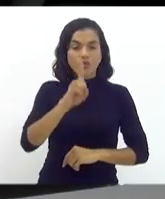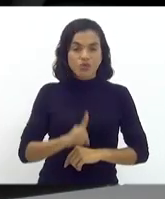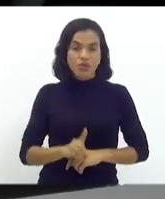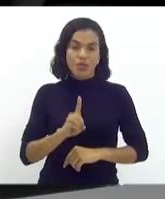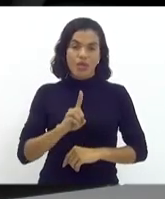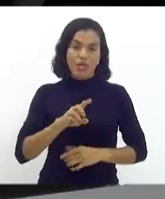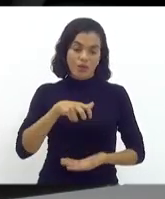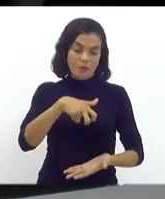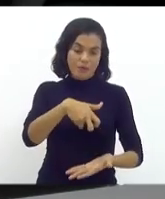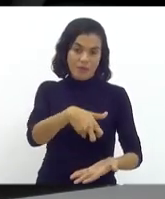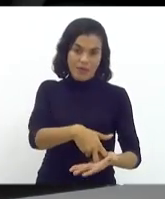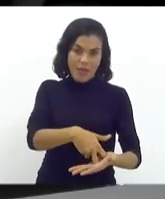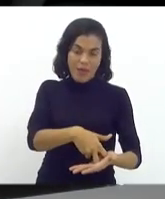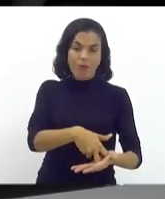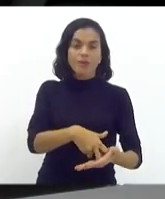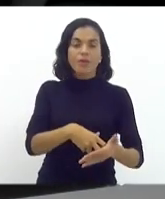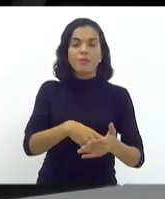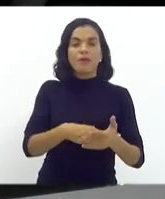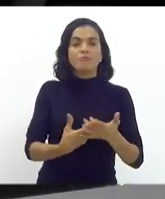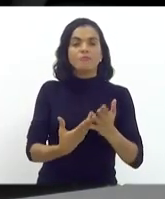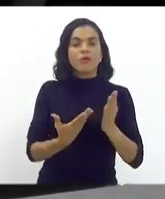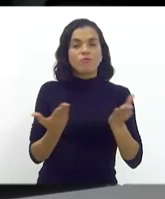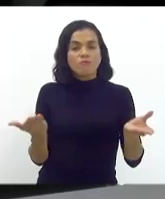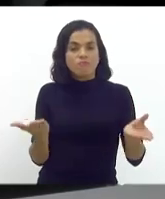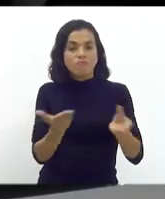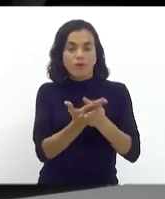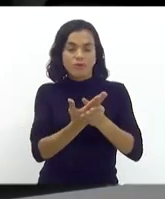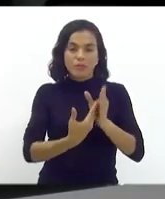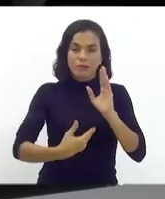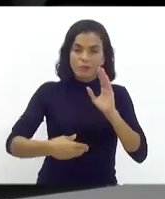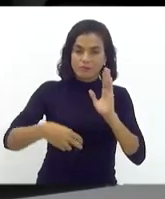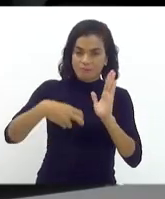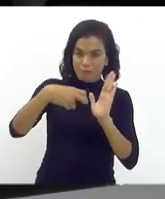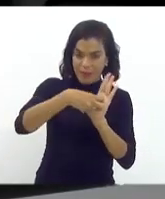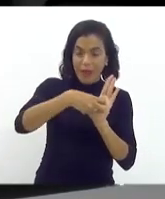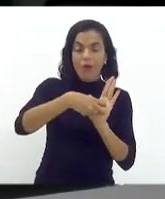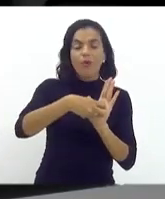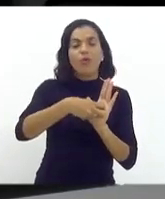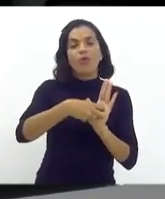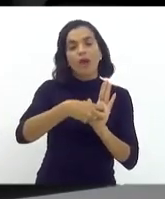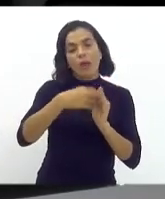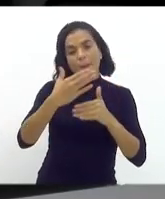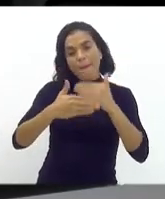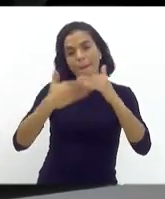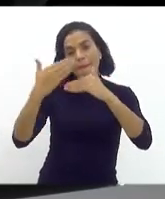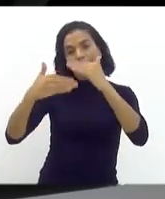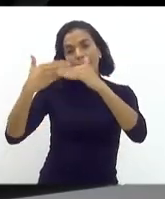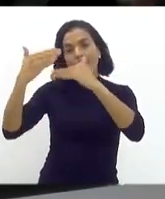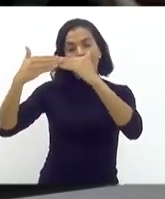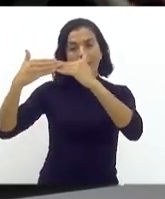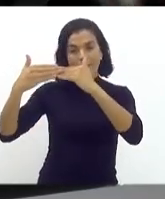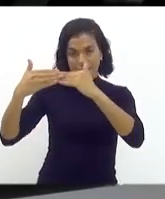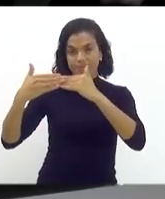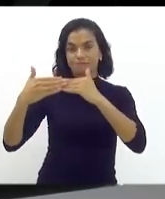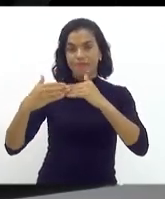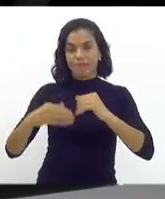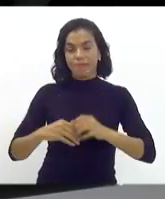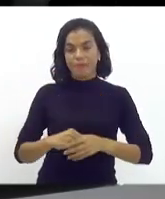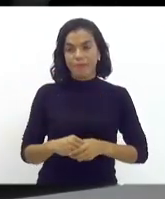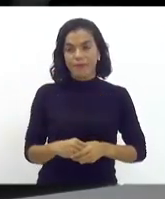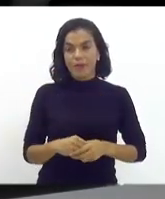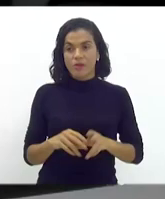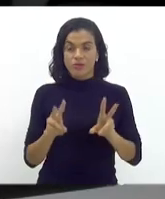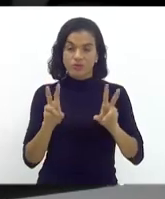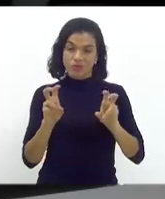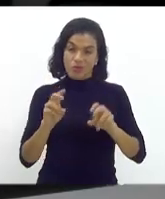e processo penal cada vez mais é crescente a são crescentes as questões relacionadas ao